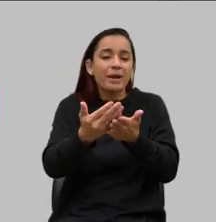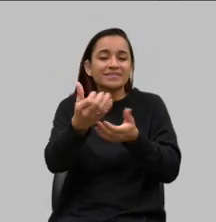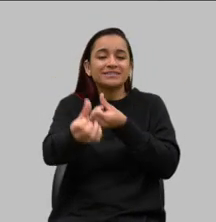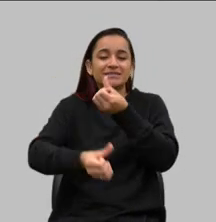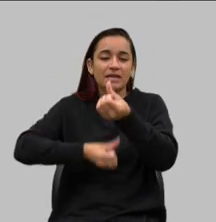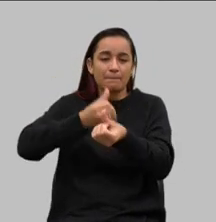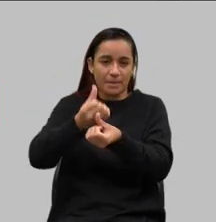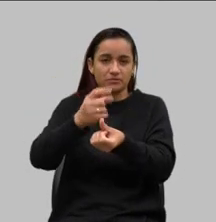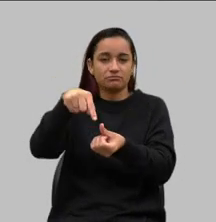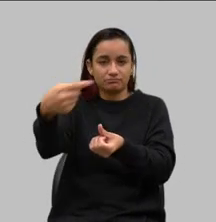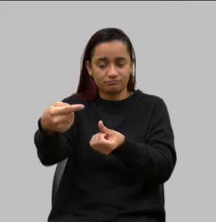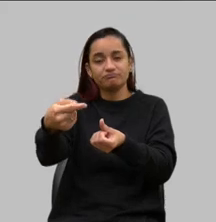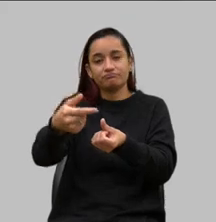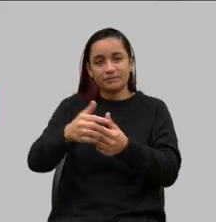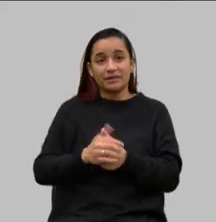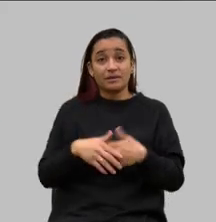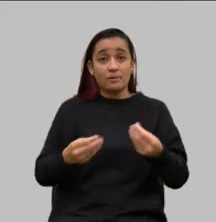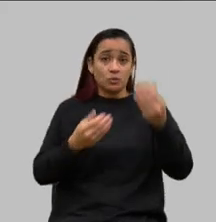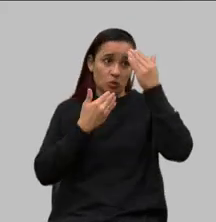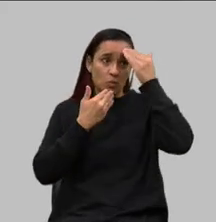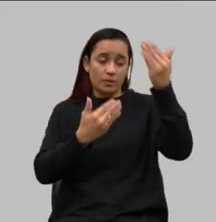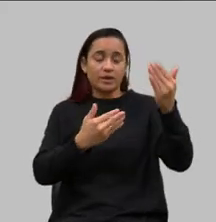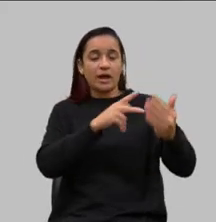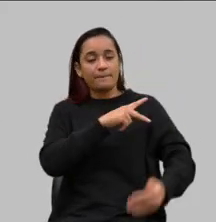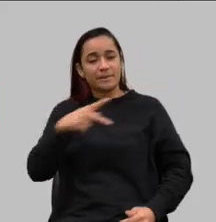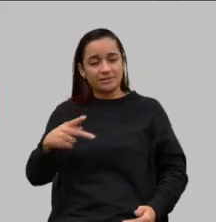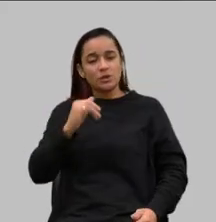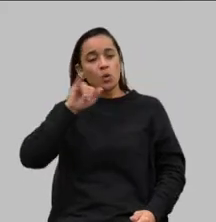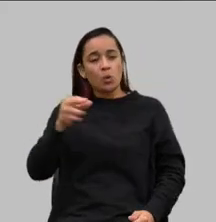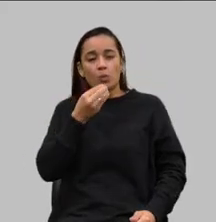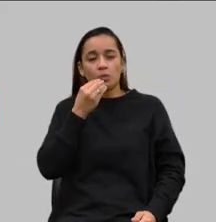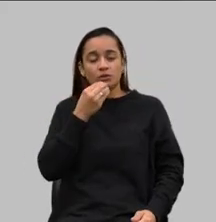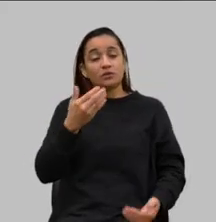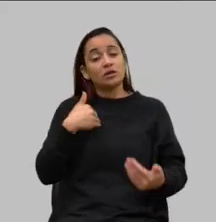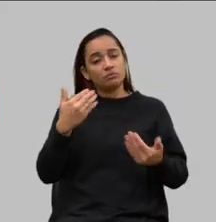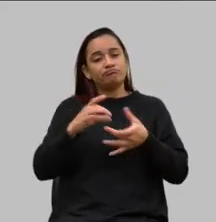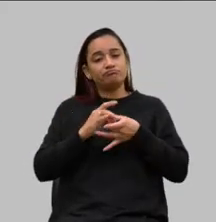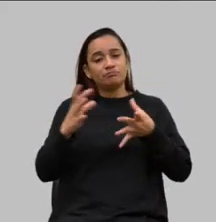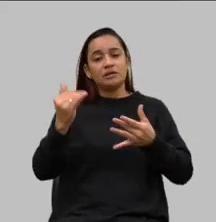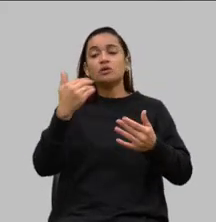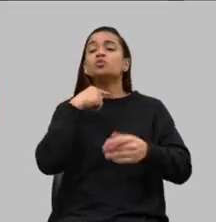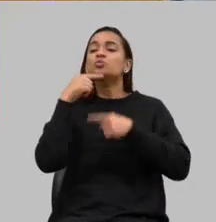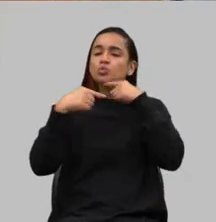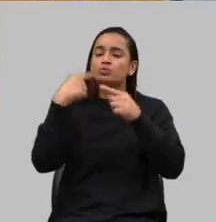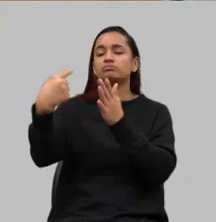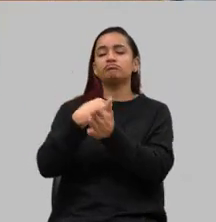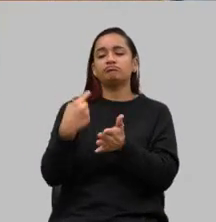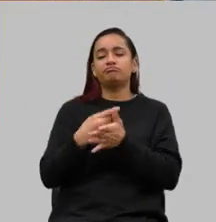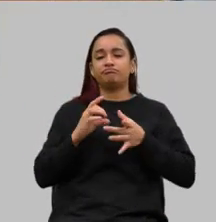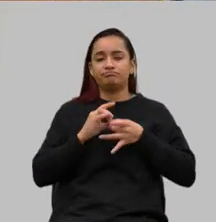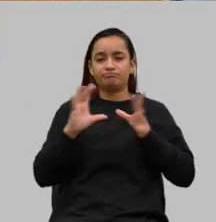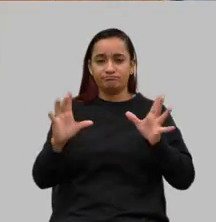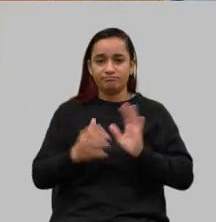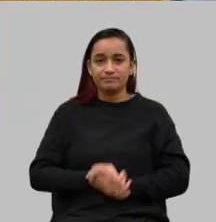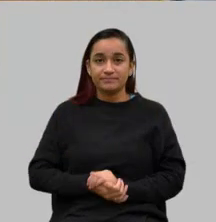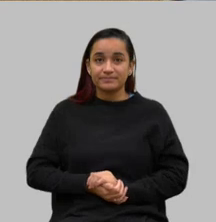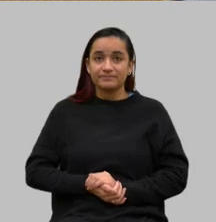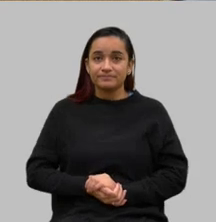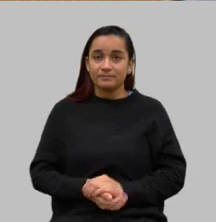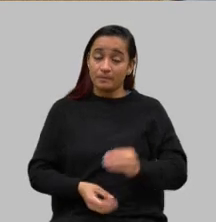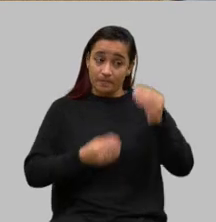então Presidente Muito obrigado pela oportunidade Fico à disposição dessa comissão pros questionamentos Muito obrigado a